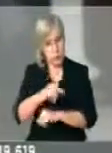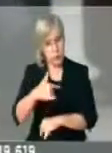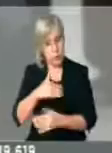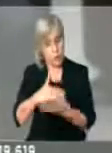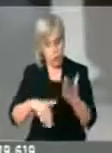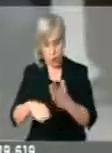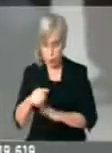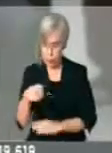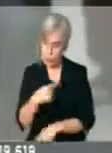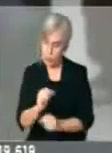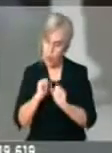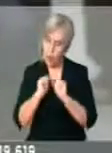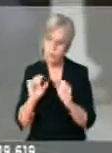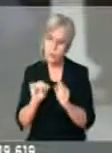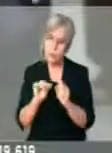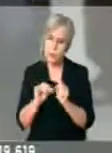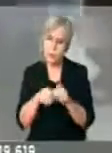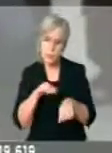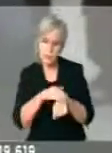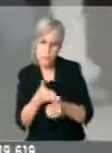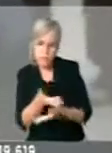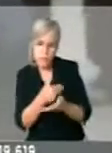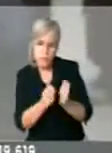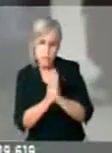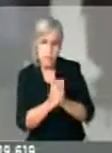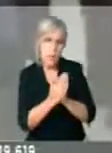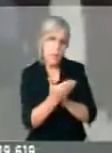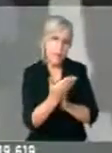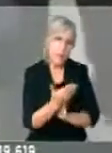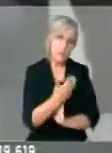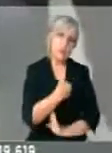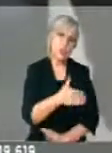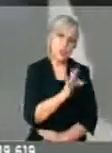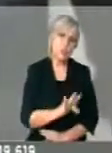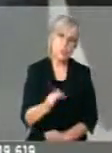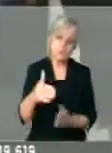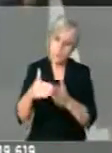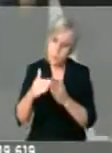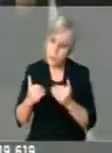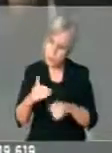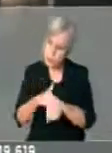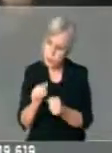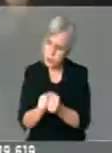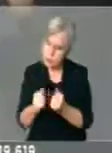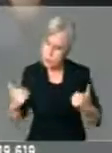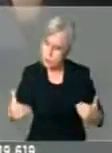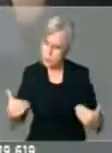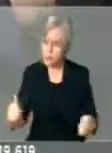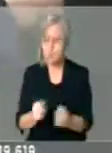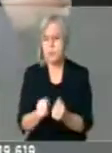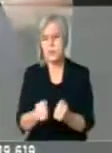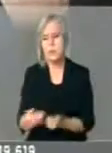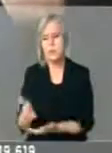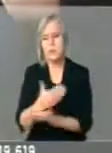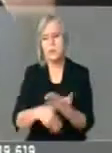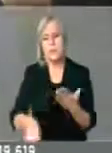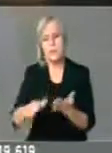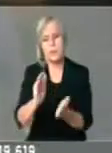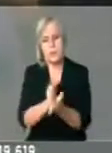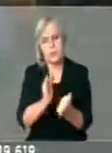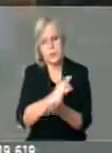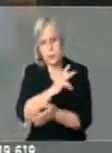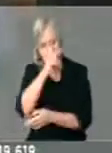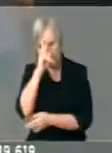possível, ajudando aqui, apelando ao governo federal, aos ministérios, para que os contingentes militares da Força de Segurança